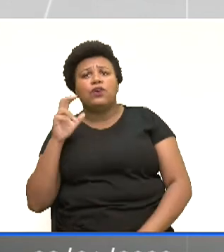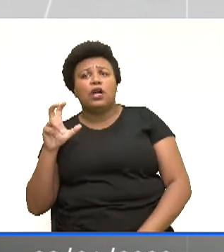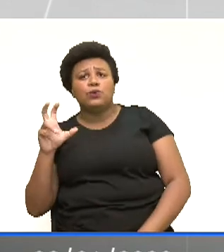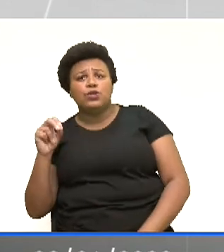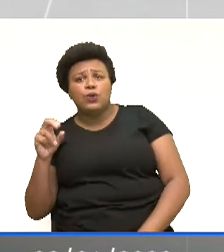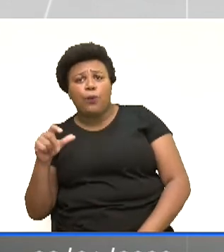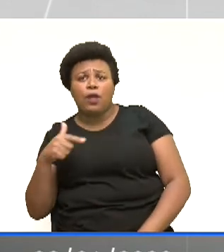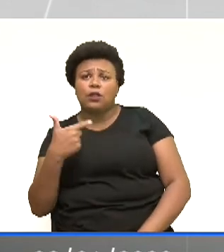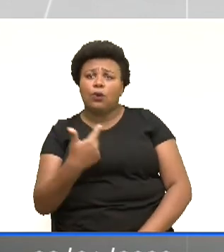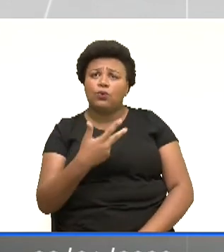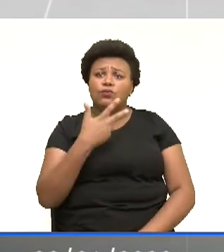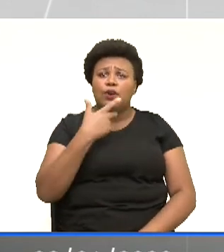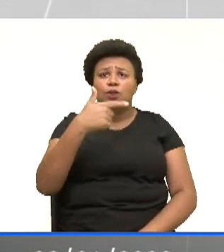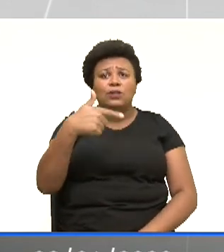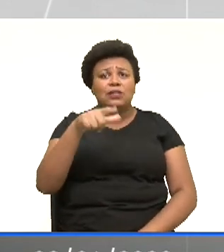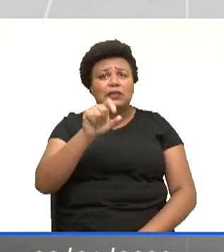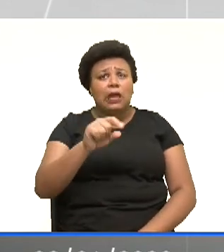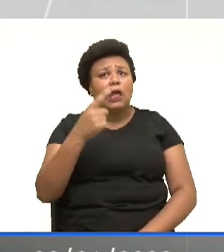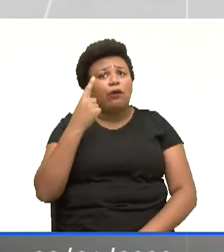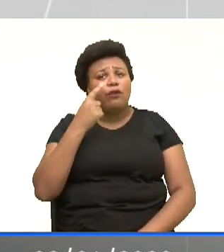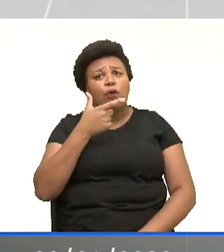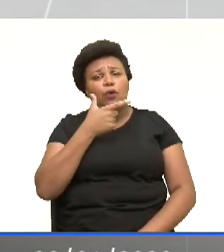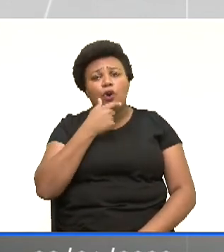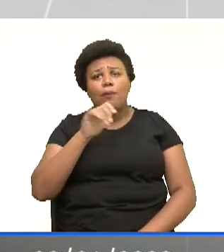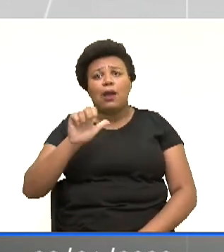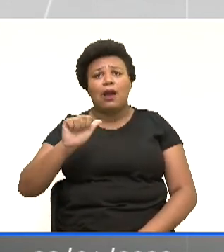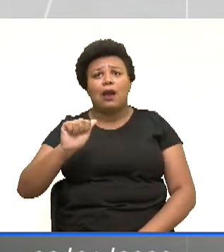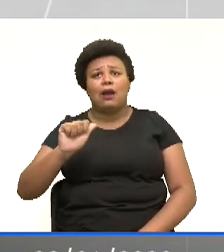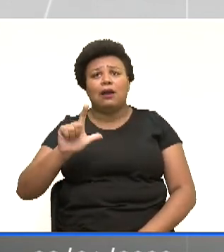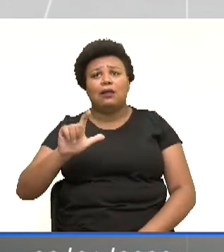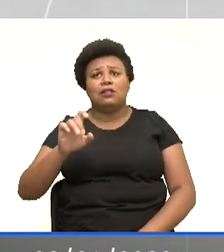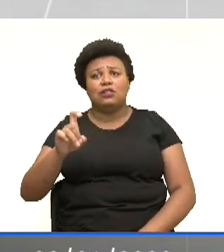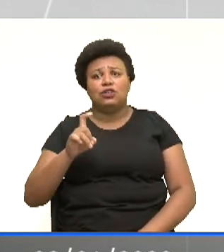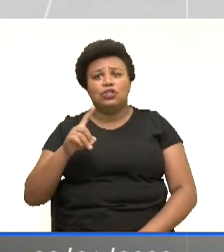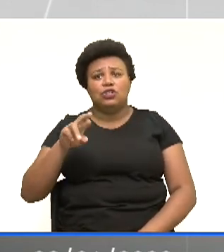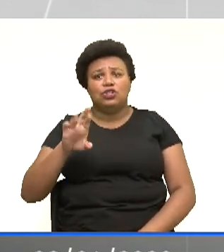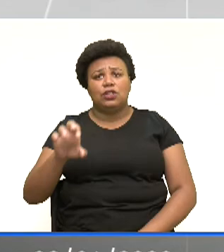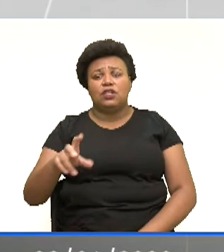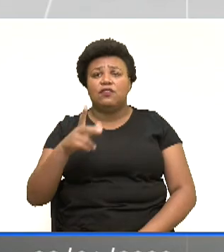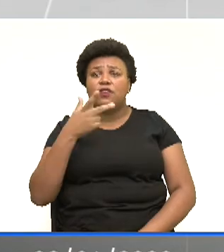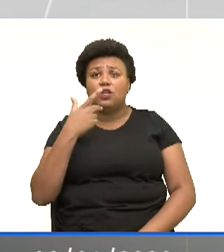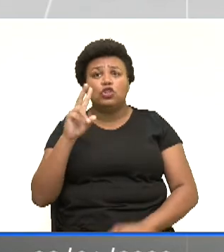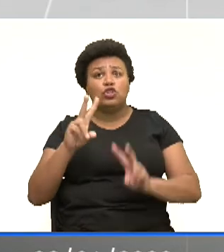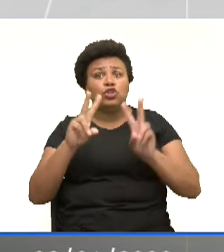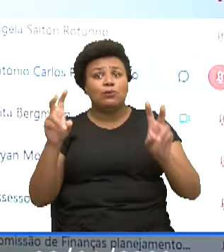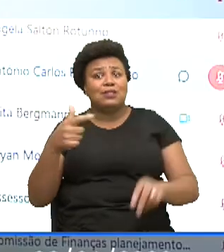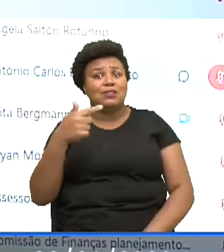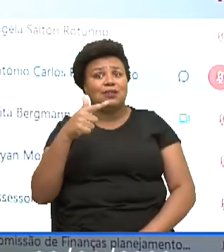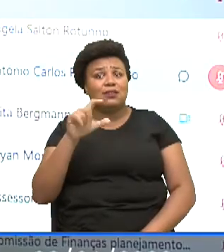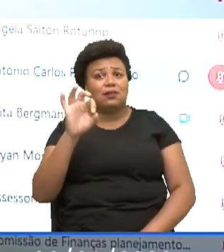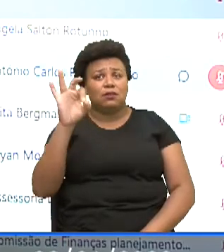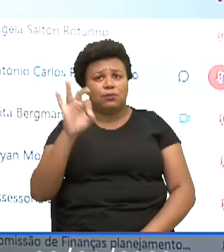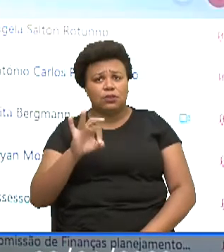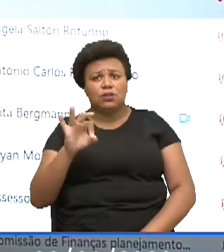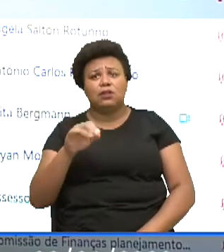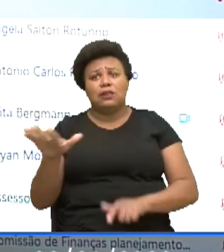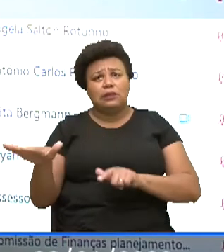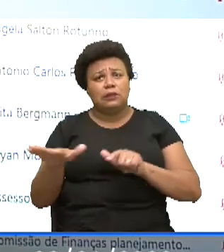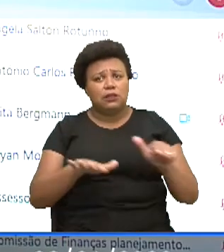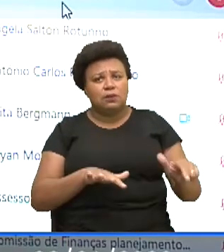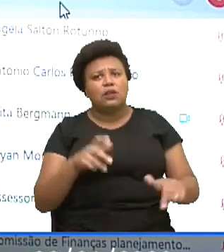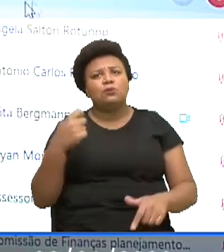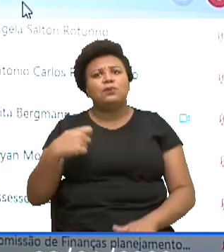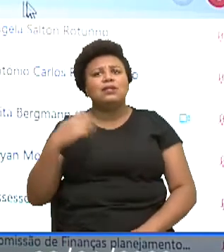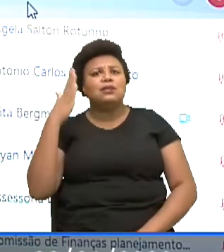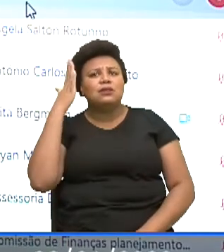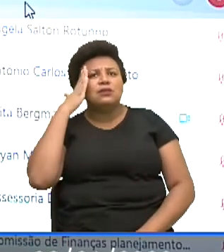Eu escutei o doutor Alexandre Padilha falando em 70% esta semana. Então, nós temos que saber e ter em mente